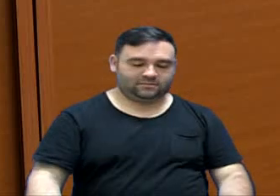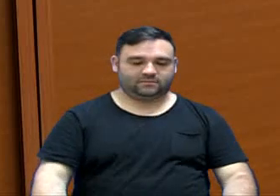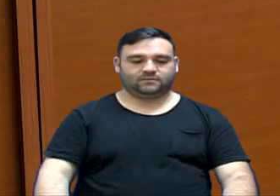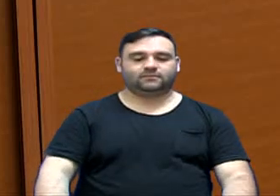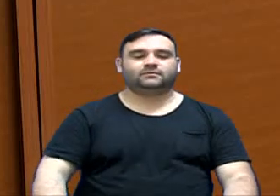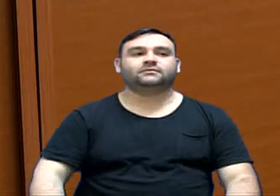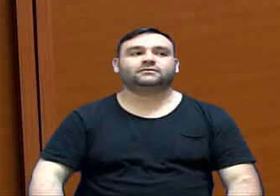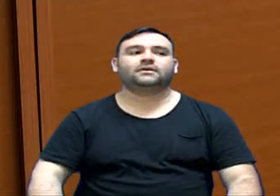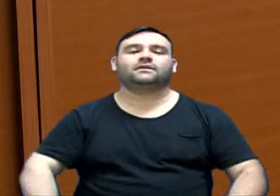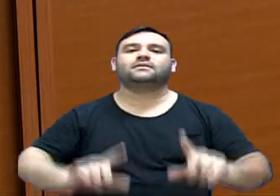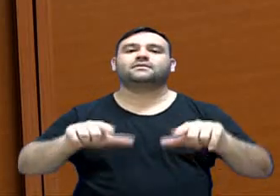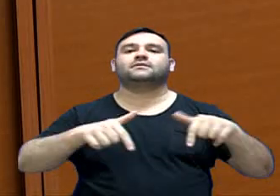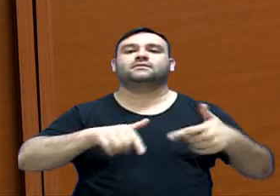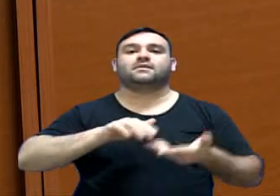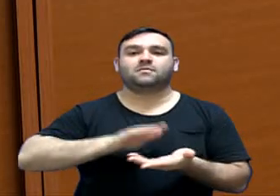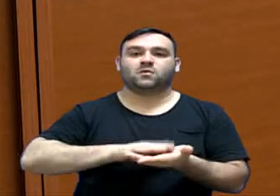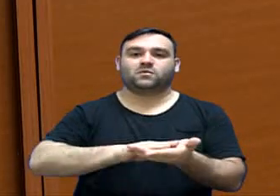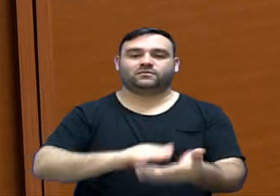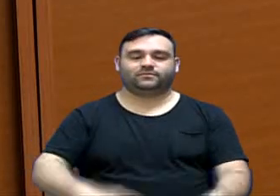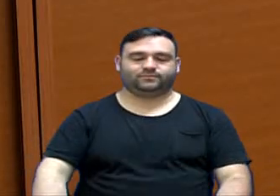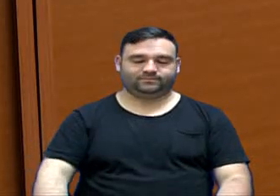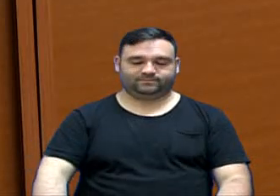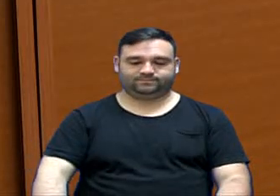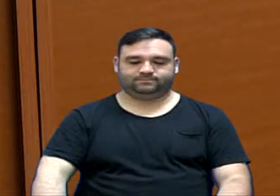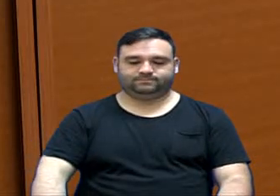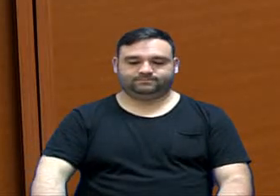um voto de congratulações.